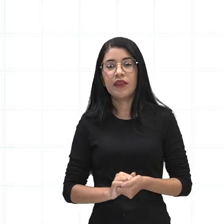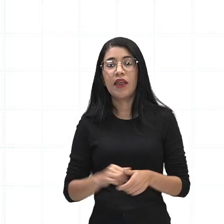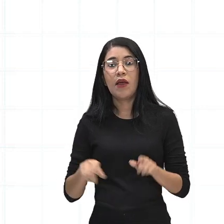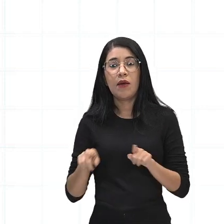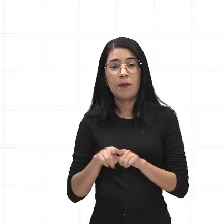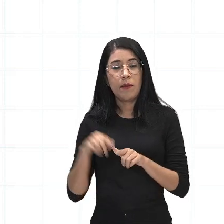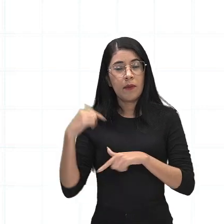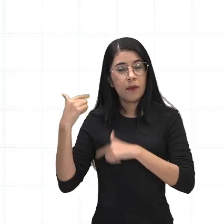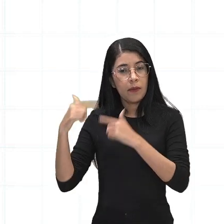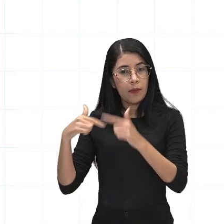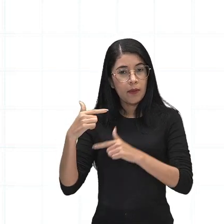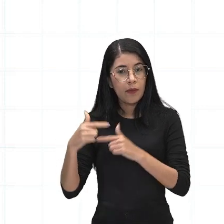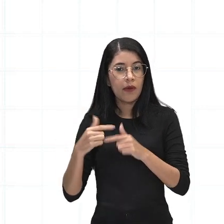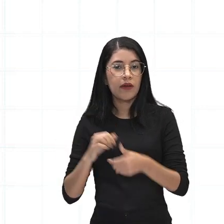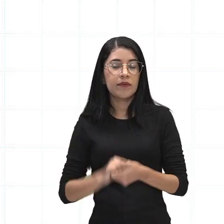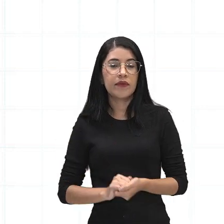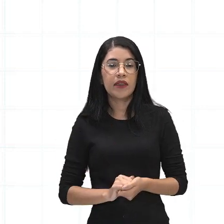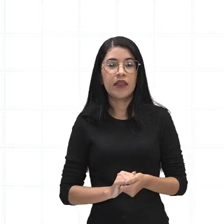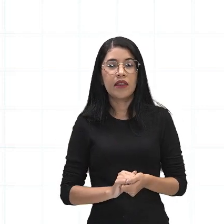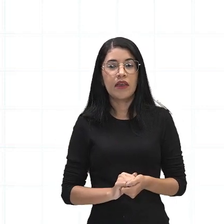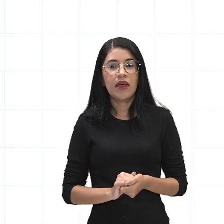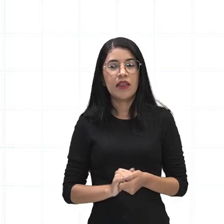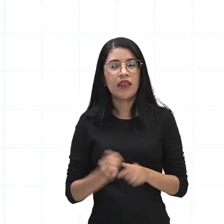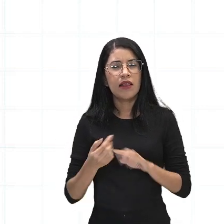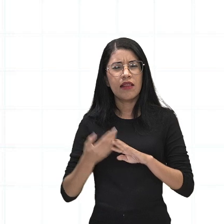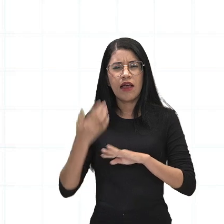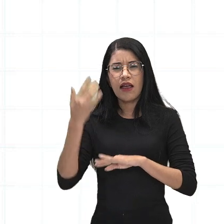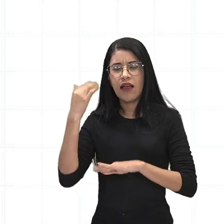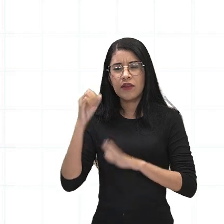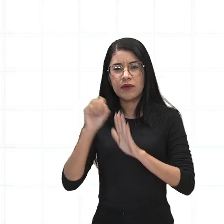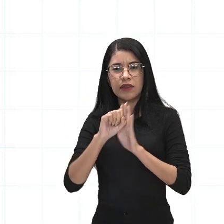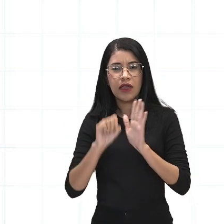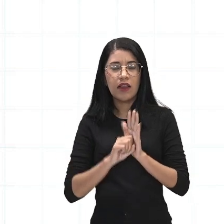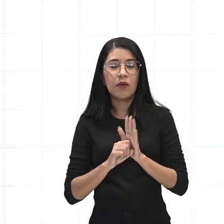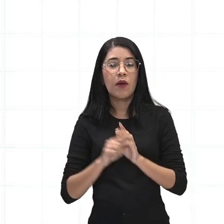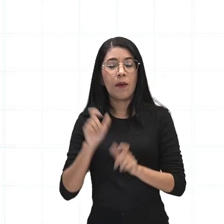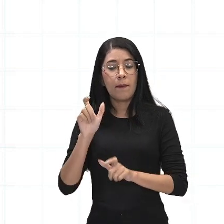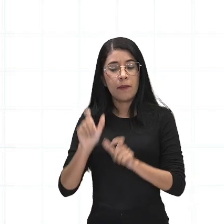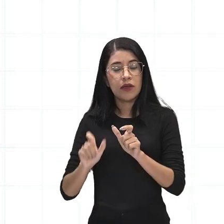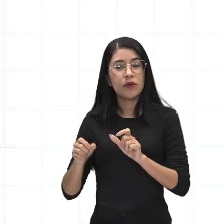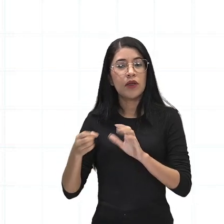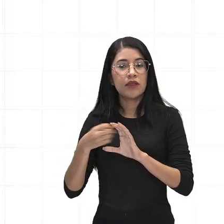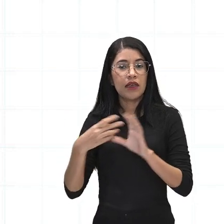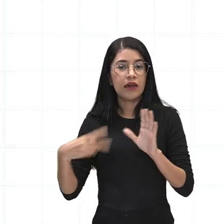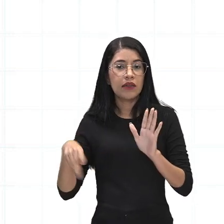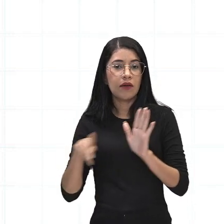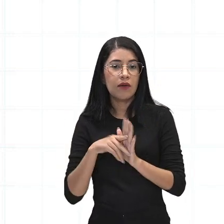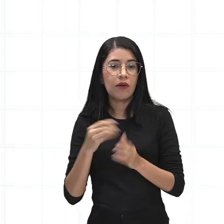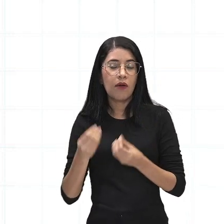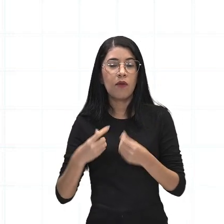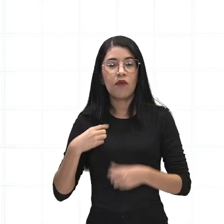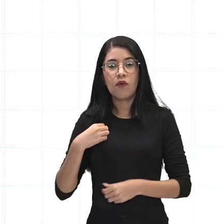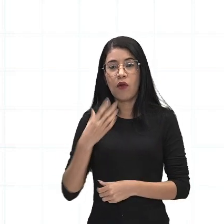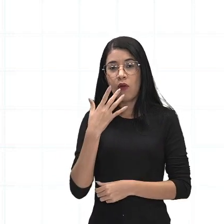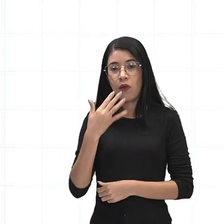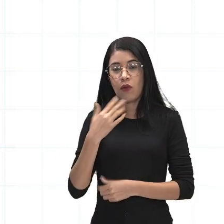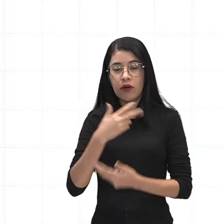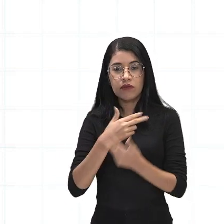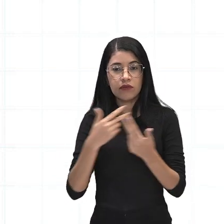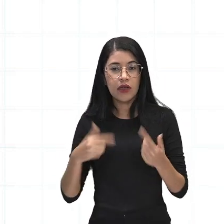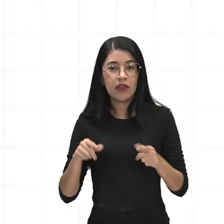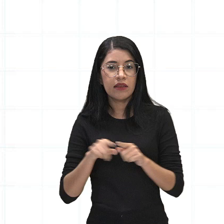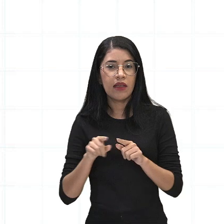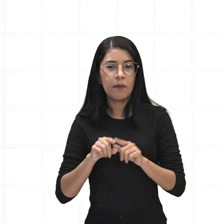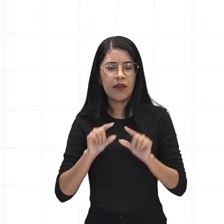que remota ao século, caracterizado por dançarinos vestidos com roupas coloridas e adereços como fitas e